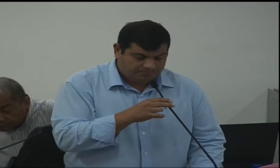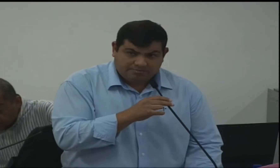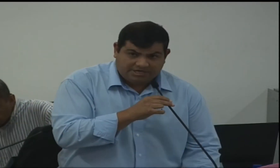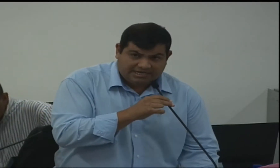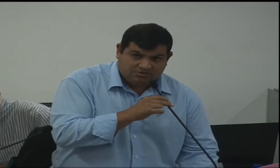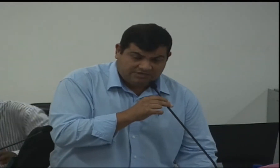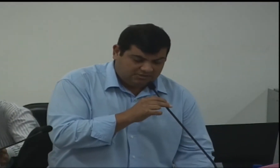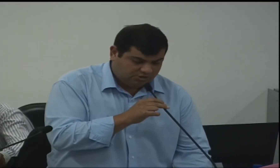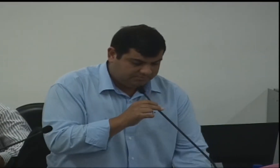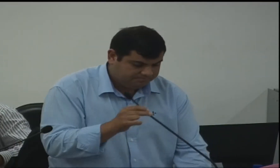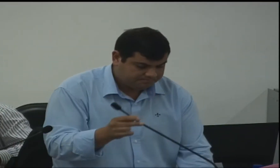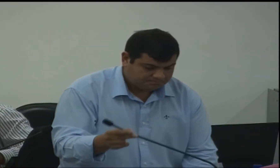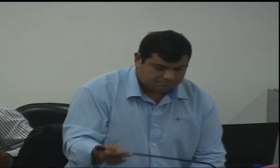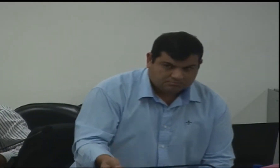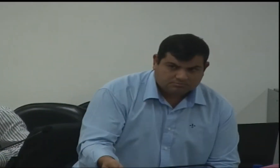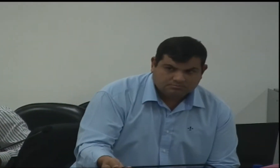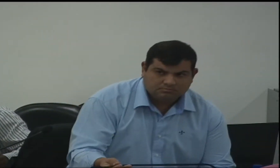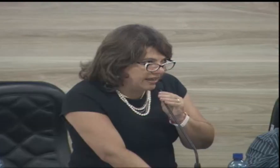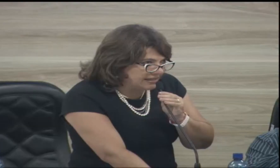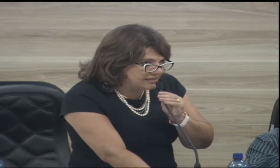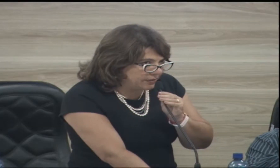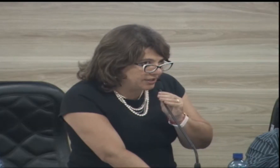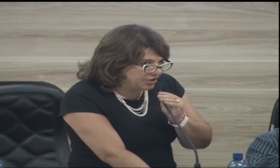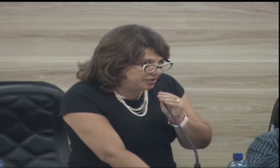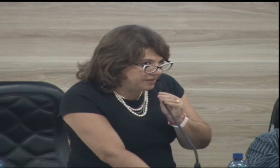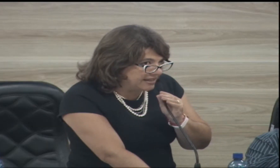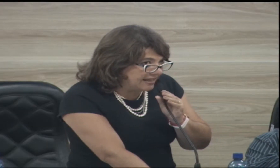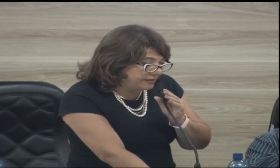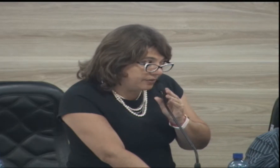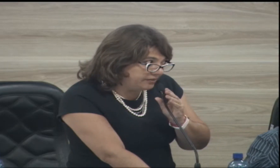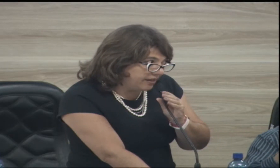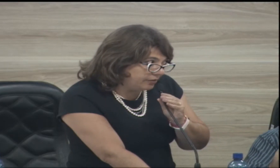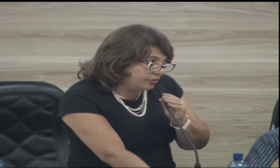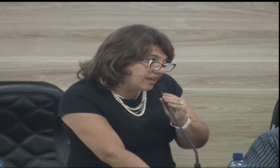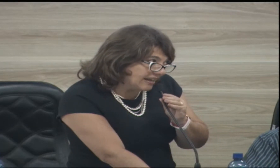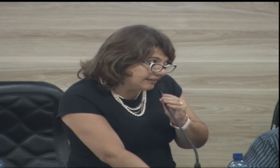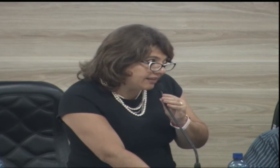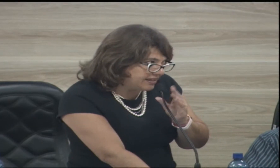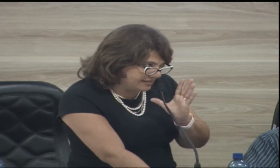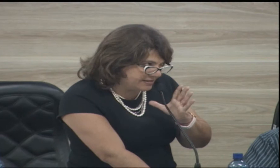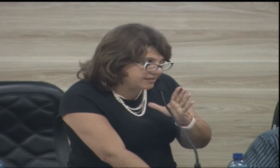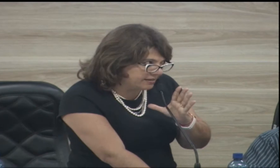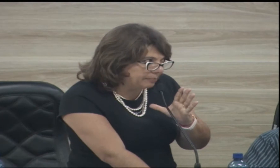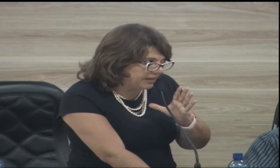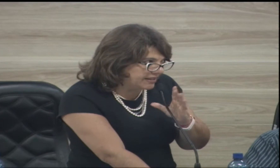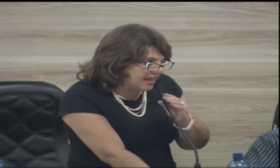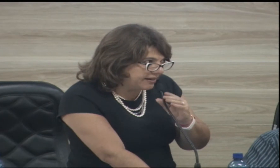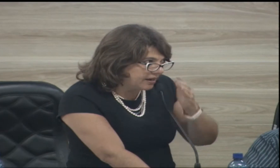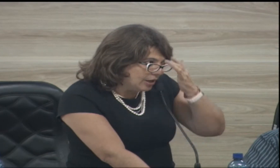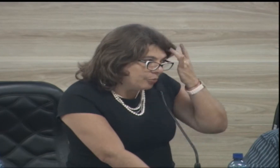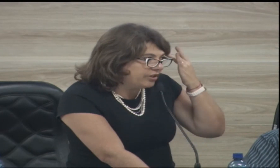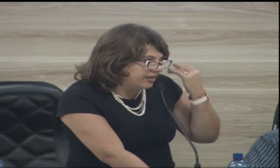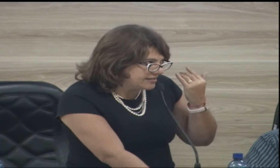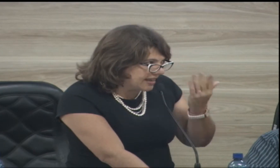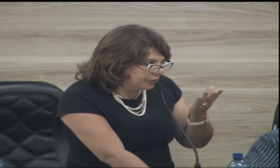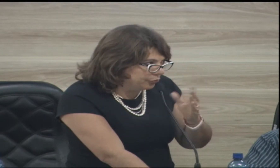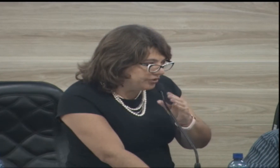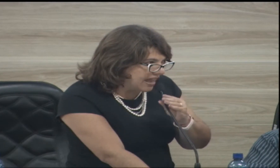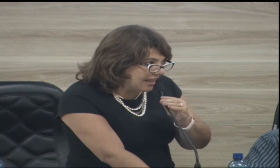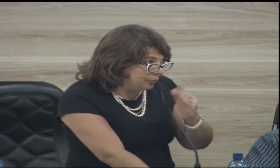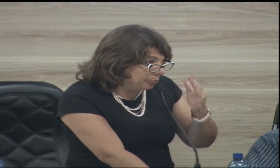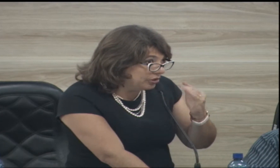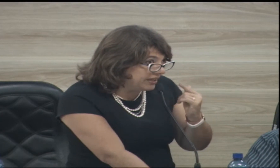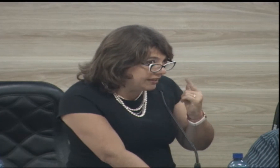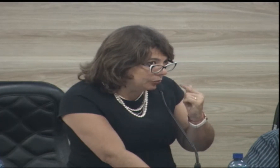passado. Obrigado, vereadora. Em relação à legitimidade, eu entendo que ela tenha sim, da plenária, porque saiu